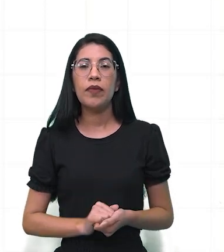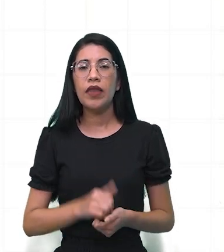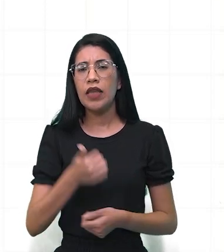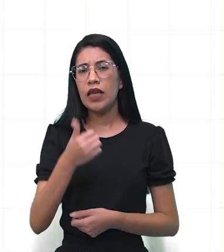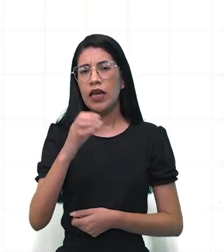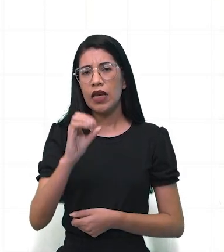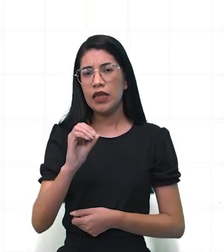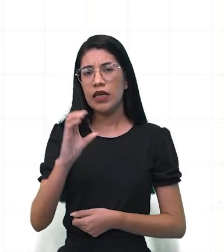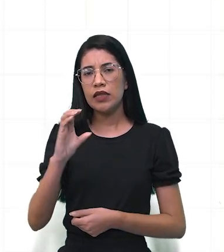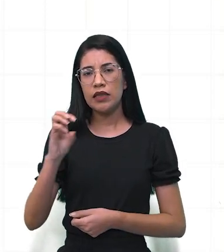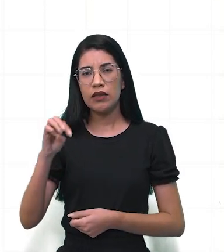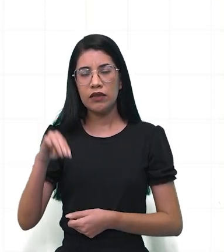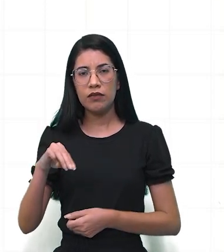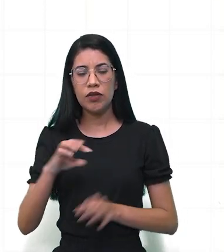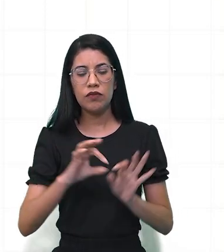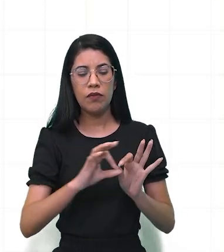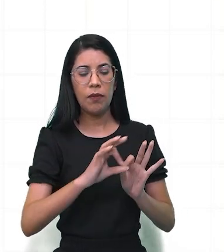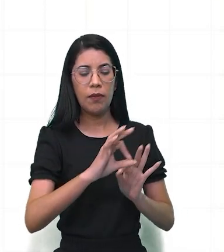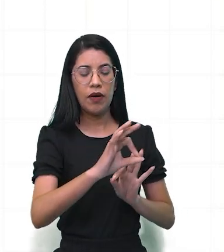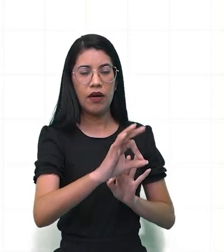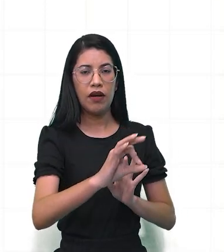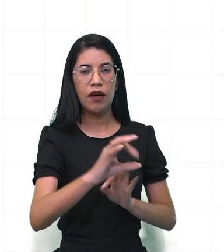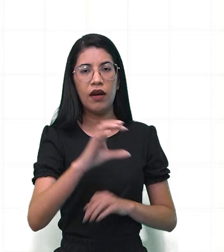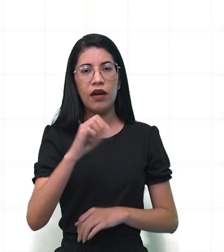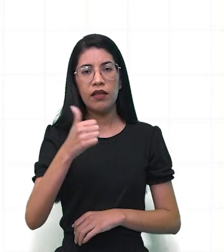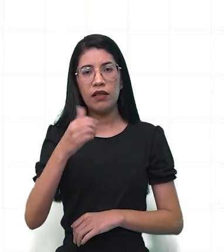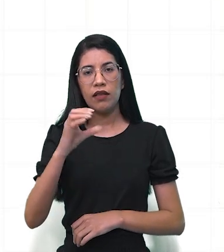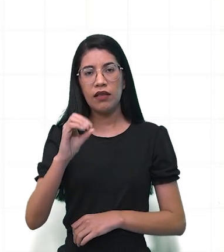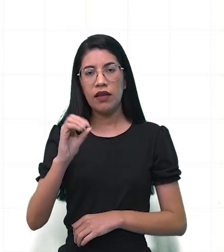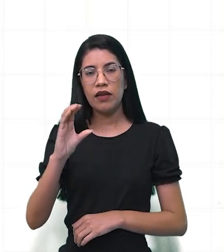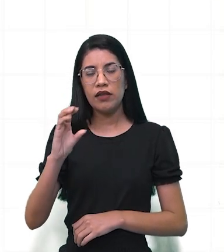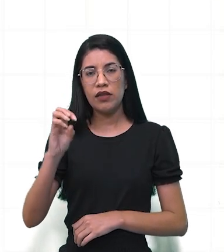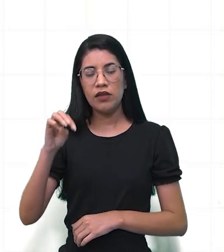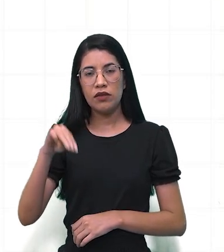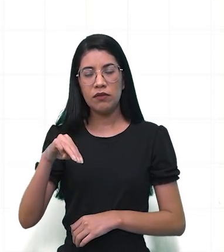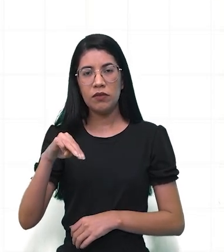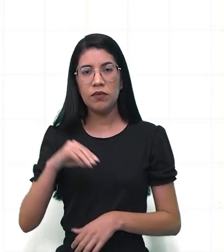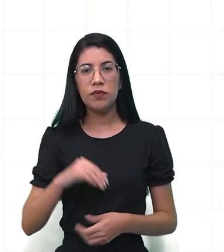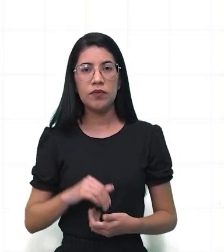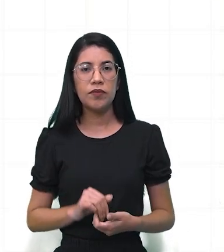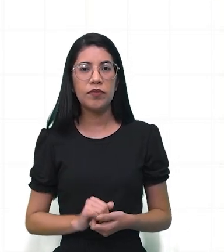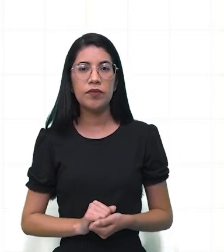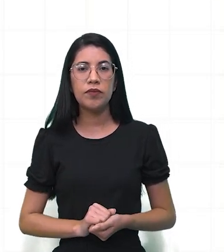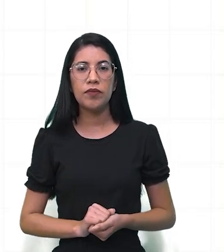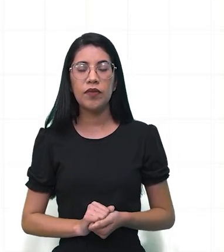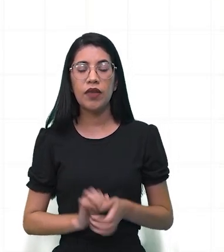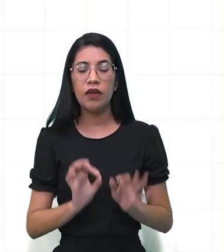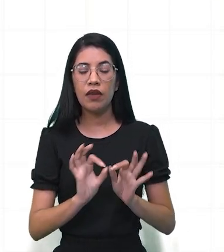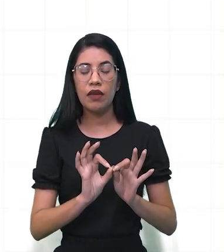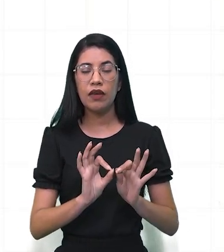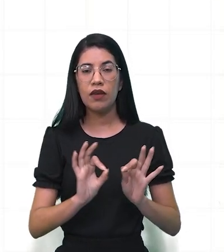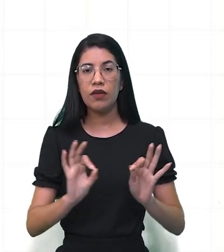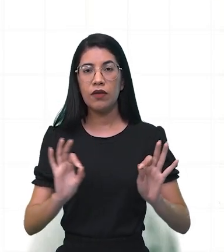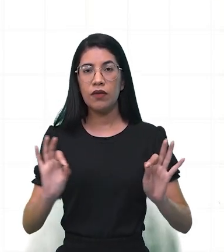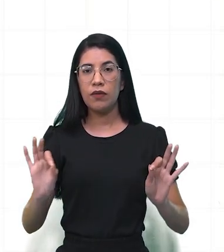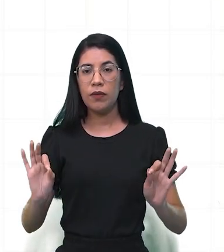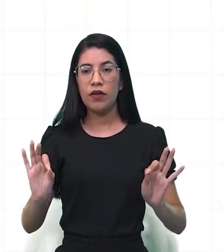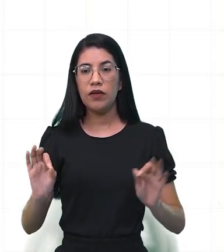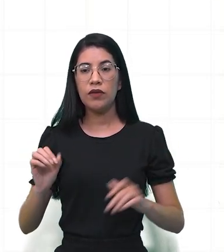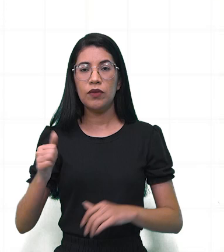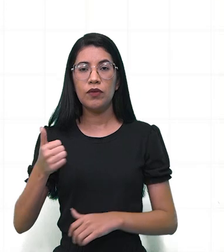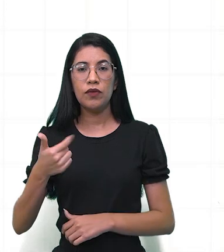10 centímetros, tá? De largura e o comprimento